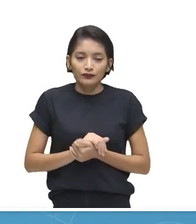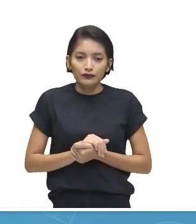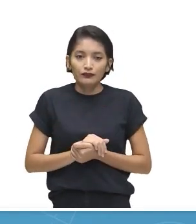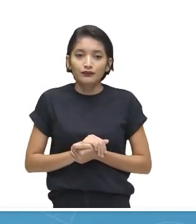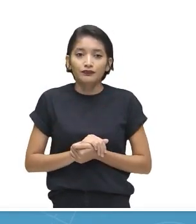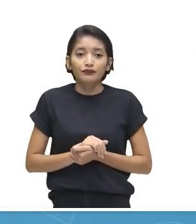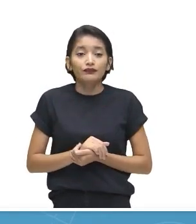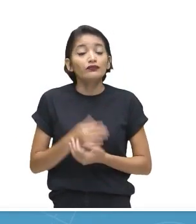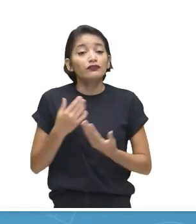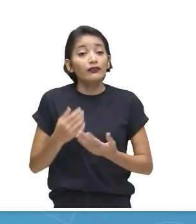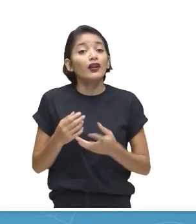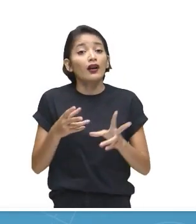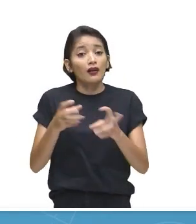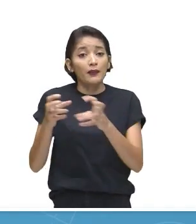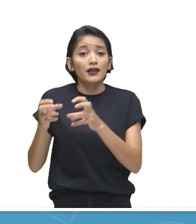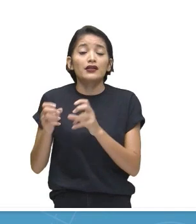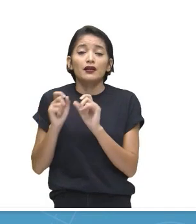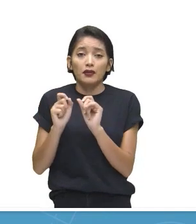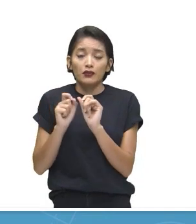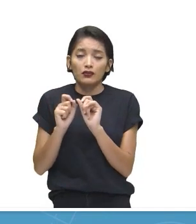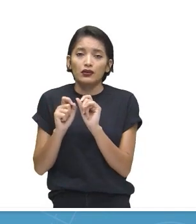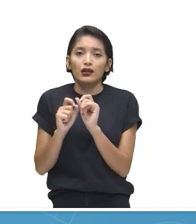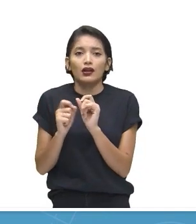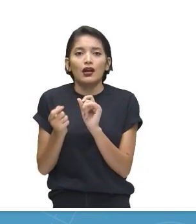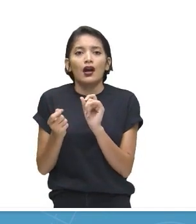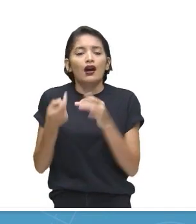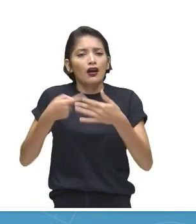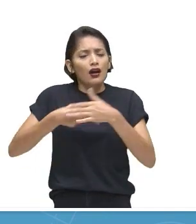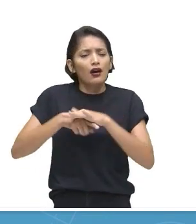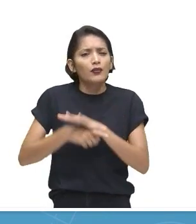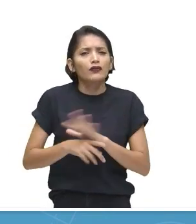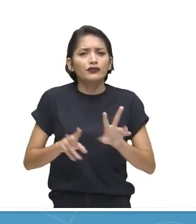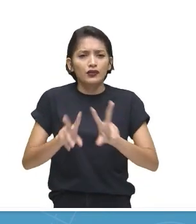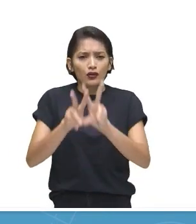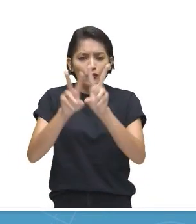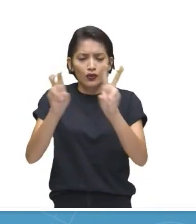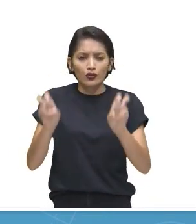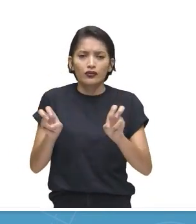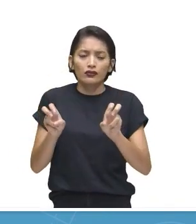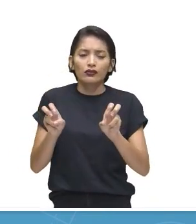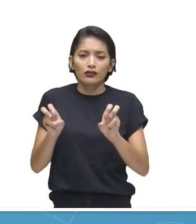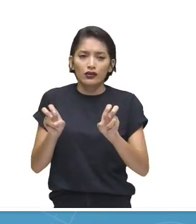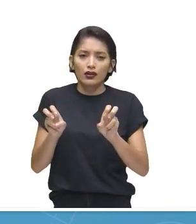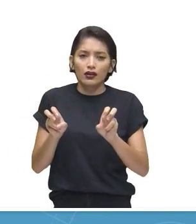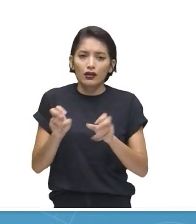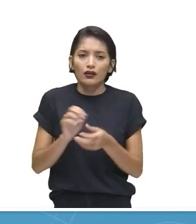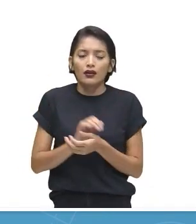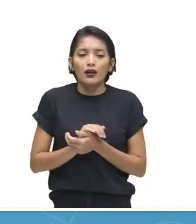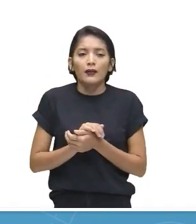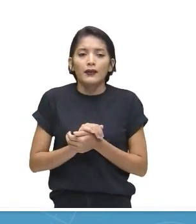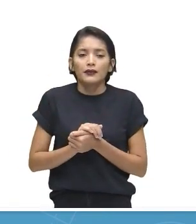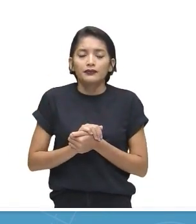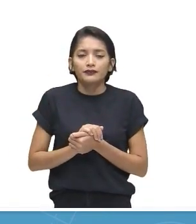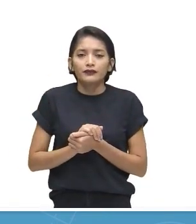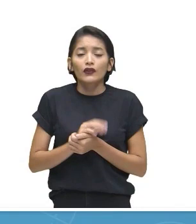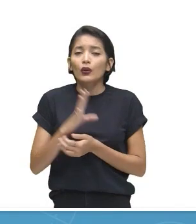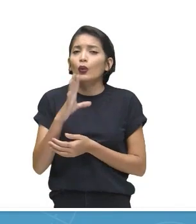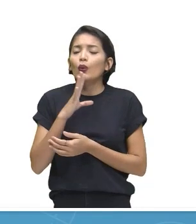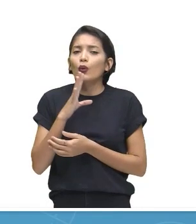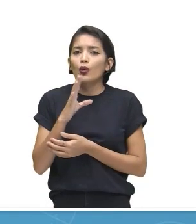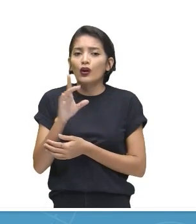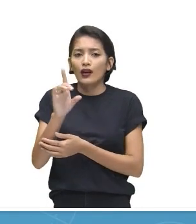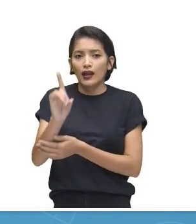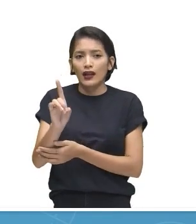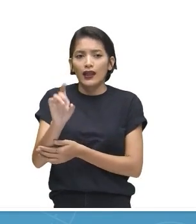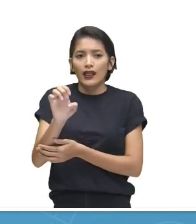Vimos então a epiderme, agora a gente vai adentrar um pouco mais ali as camadas da pele, a gente vai conhecer um pouco mais da